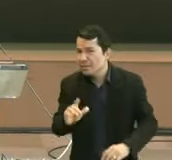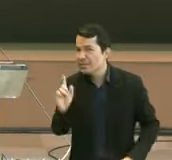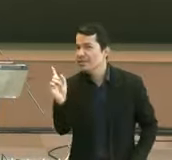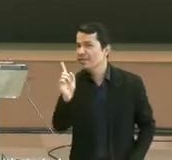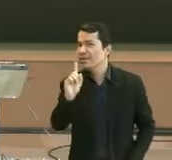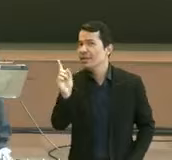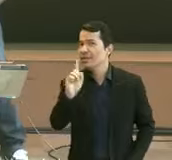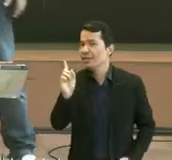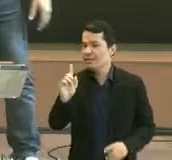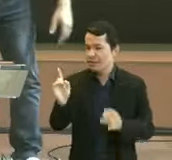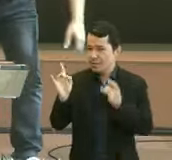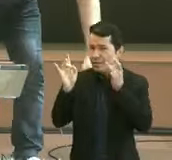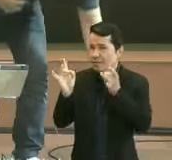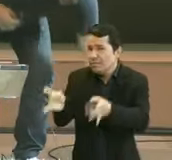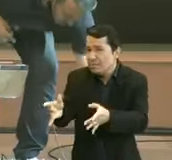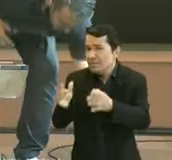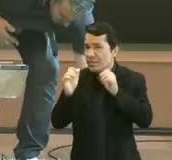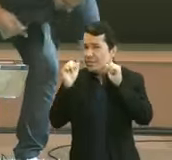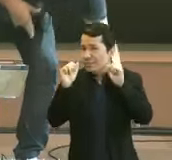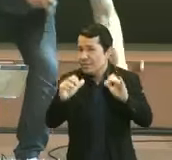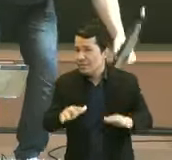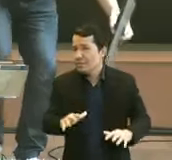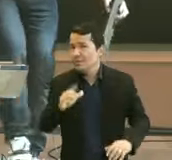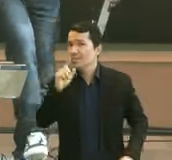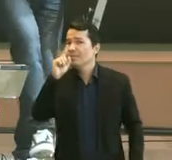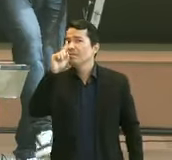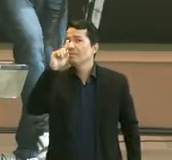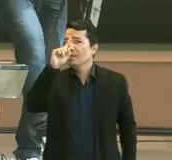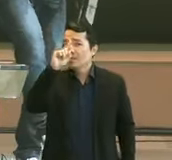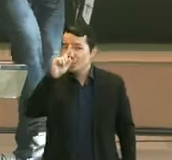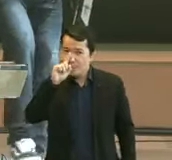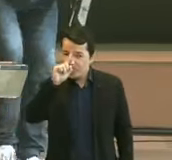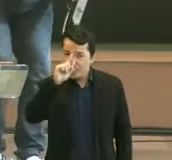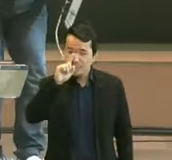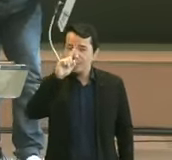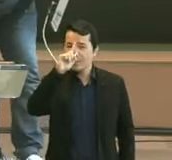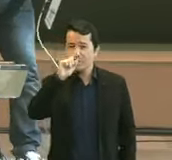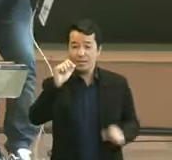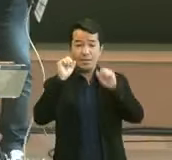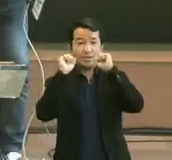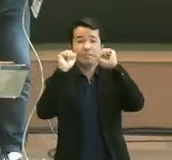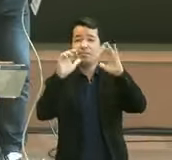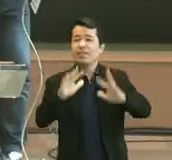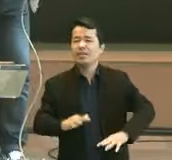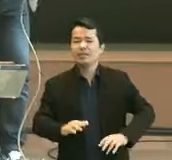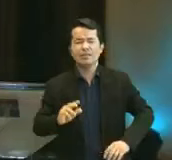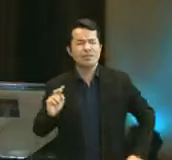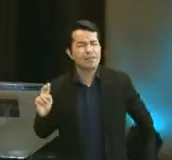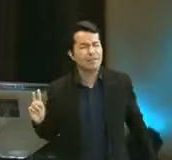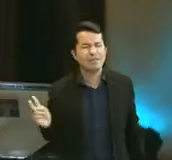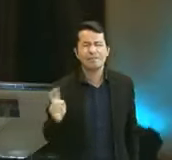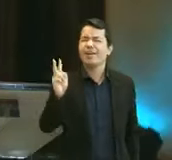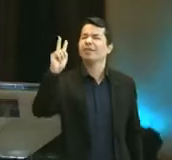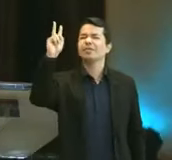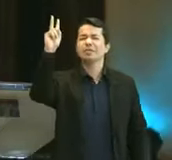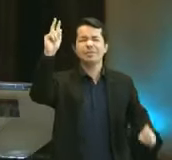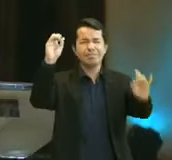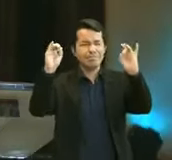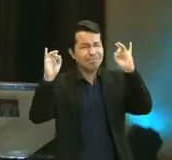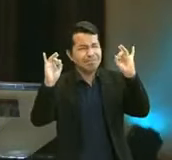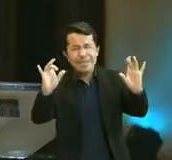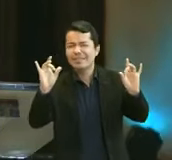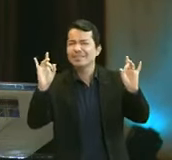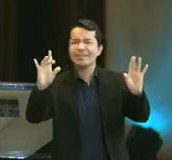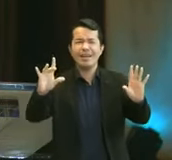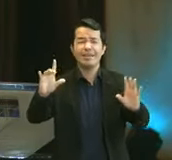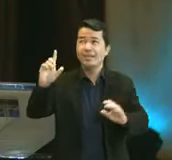Não negocie a bênção de Deus por nada. Ela é preciosa, ela é valiosa, ela muda